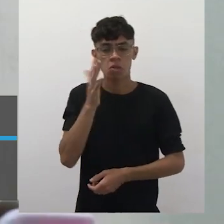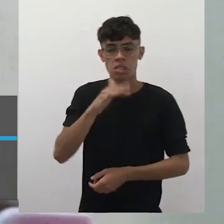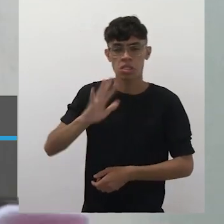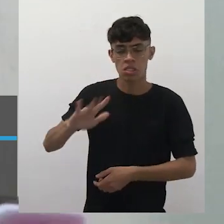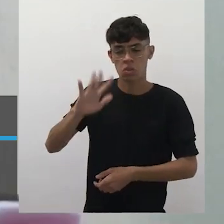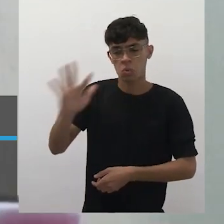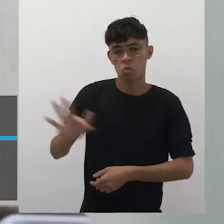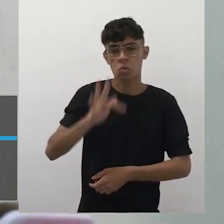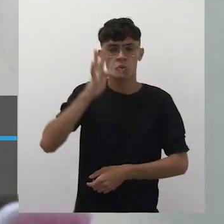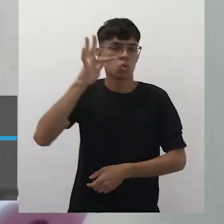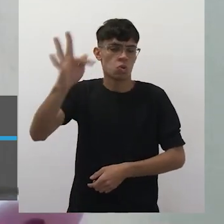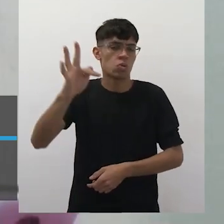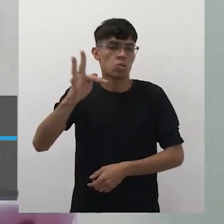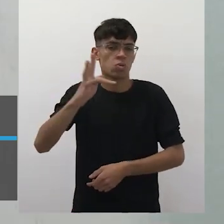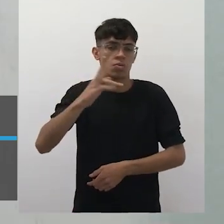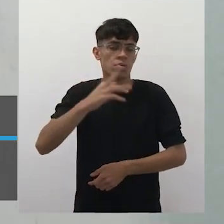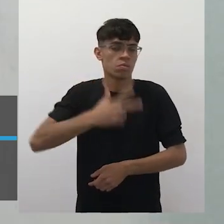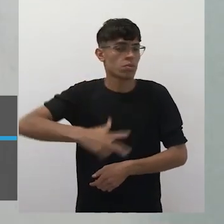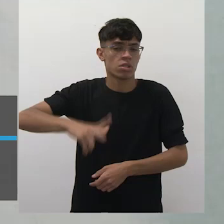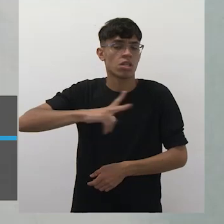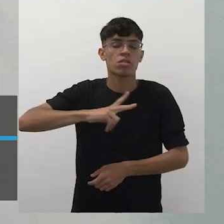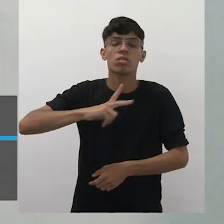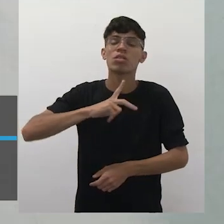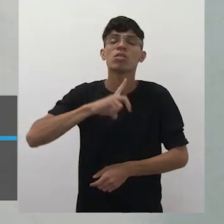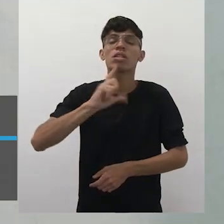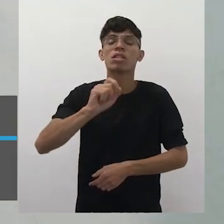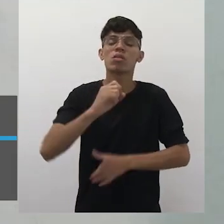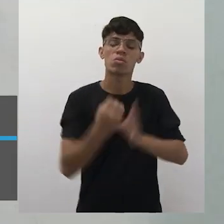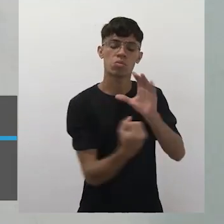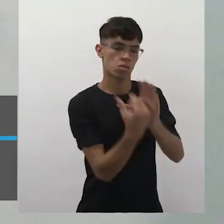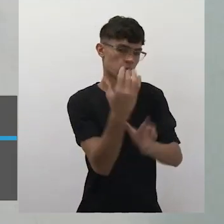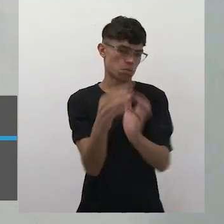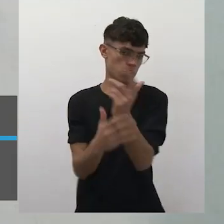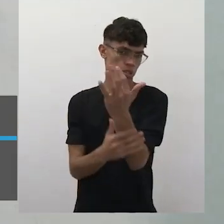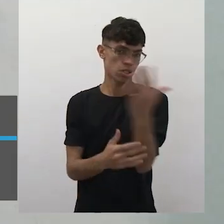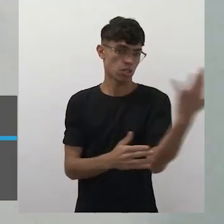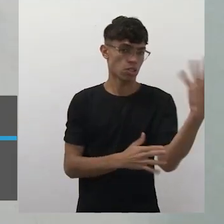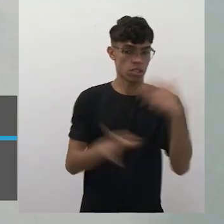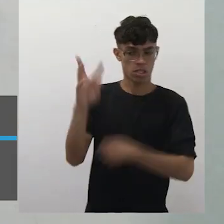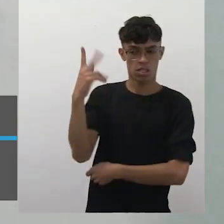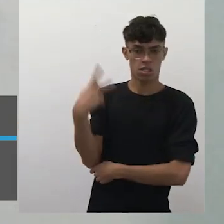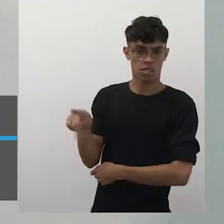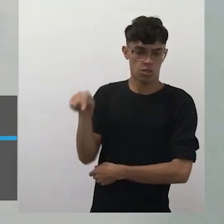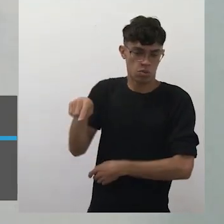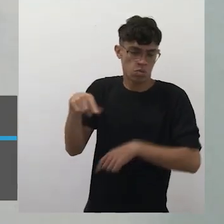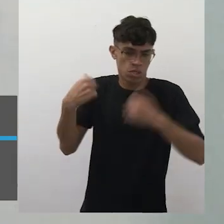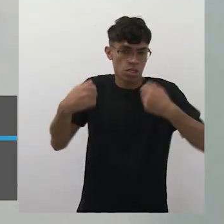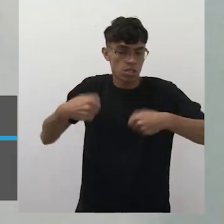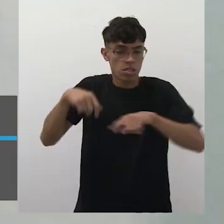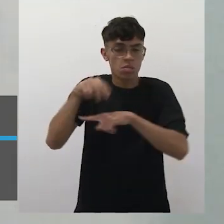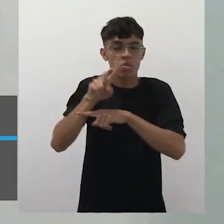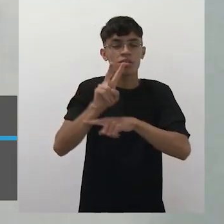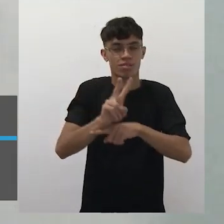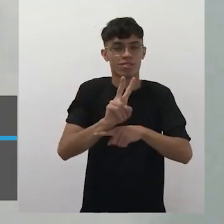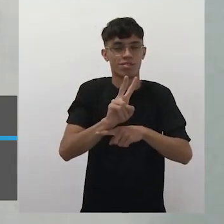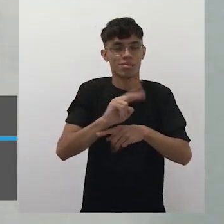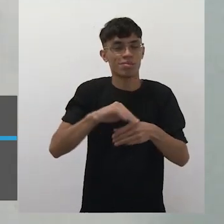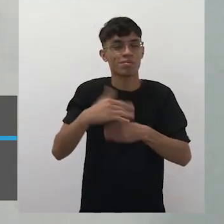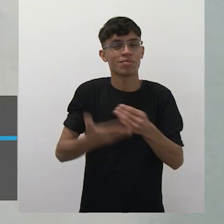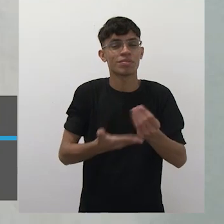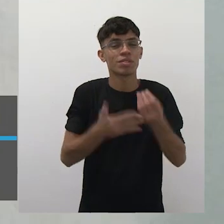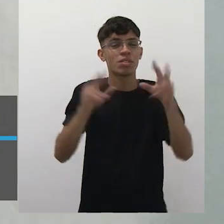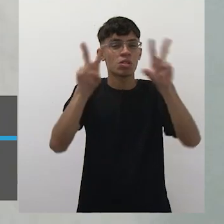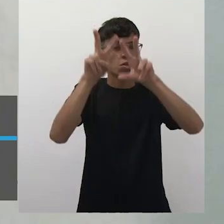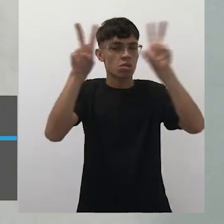isso a necessidade, né, da preservação. E aqui a professora Andréia, ela nos trouxe a questão dos